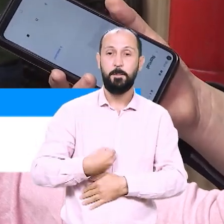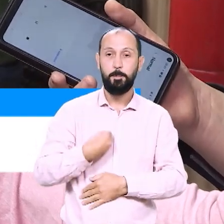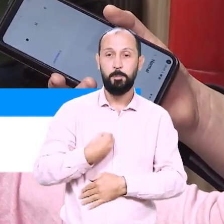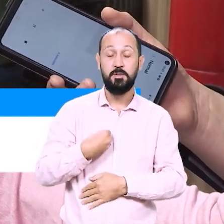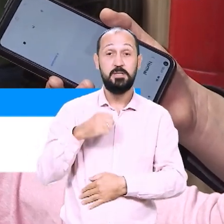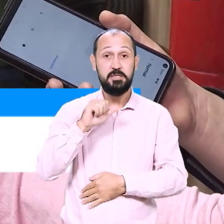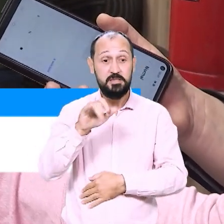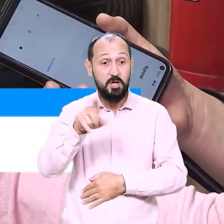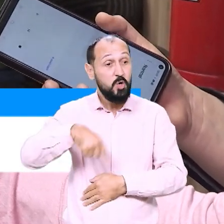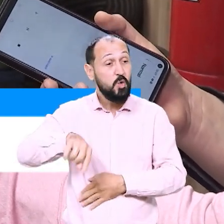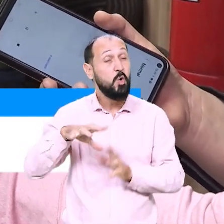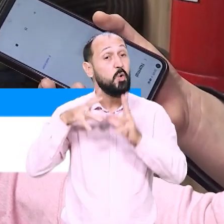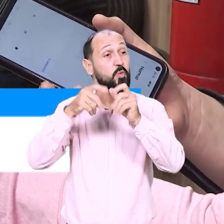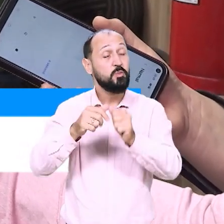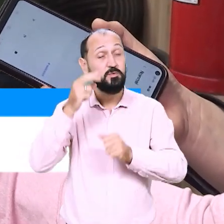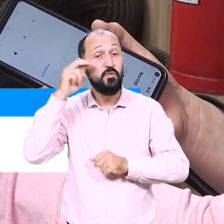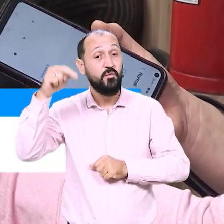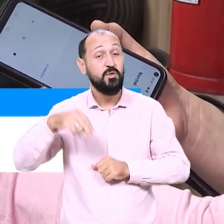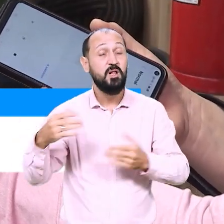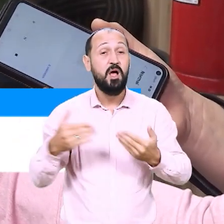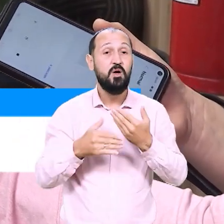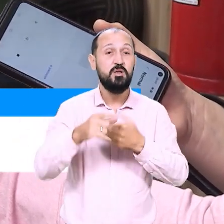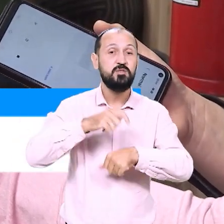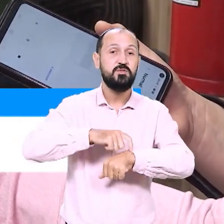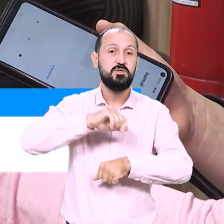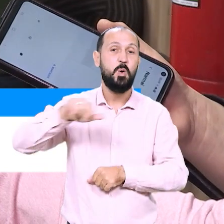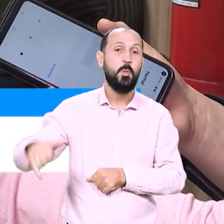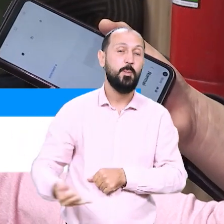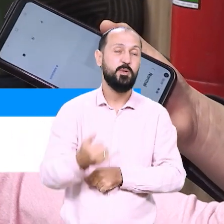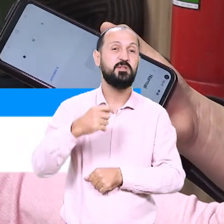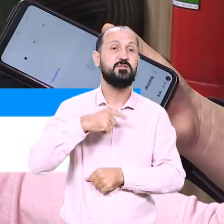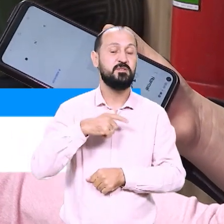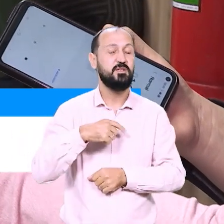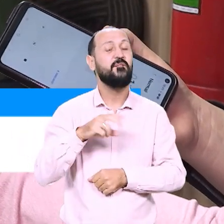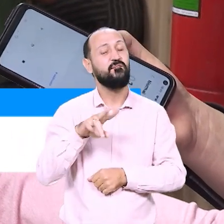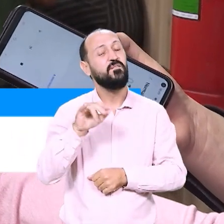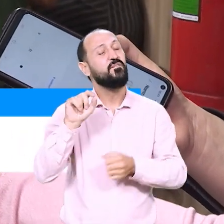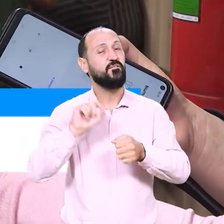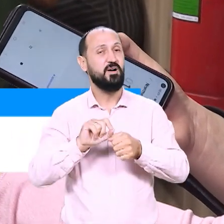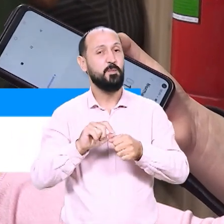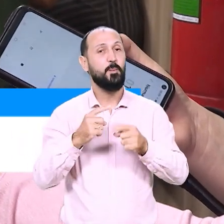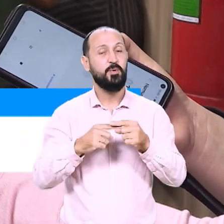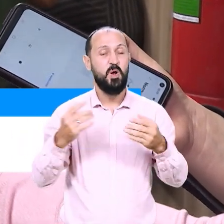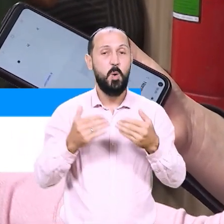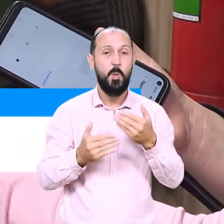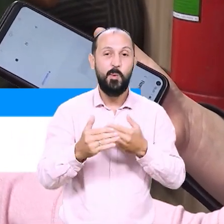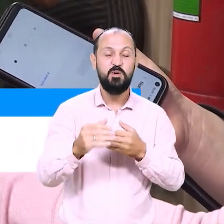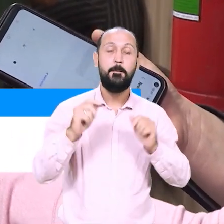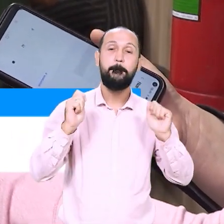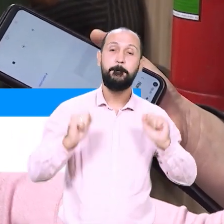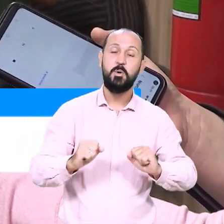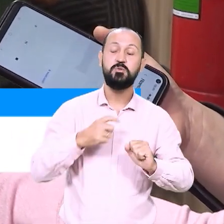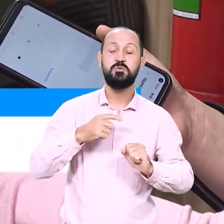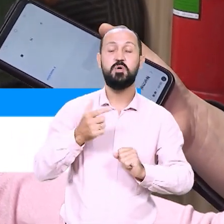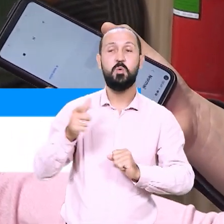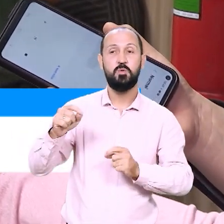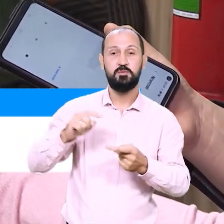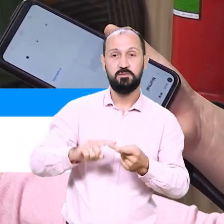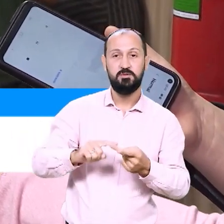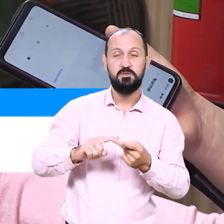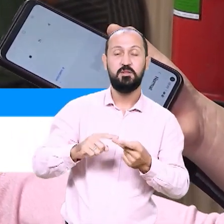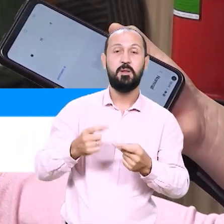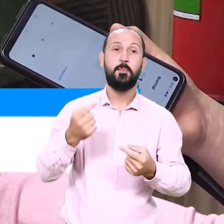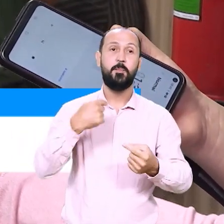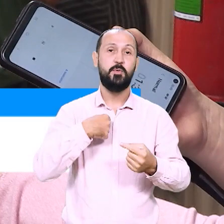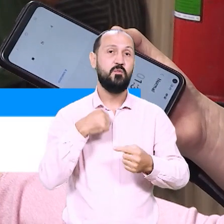salvar muitas vidas. E se todos que estão assistindo agora tivessem a oportunidade de fazer, faça. Porque hoje pode